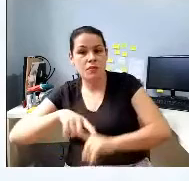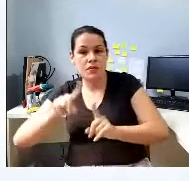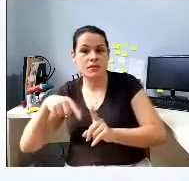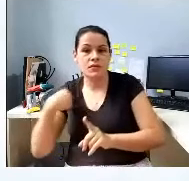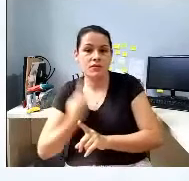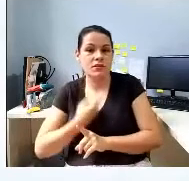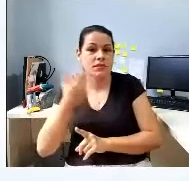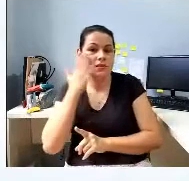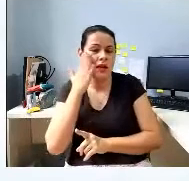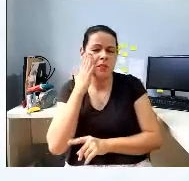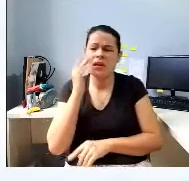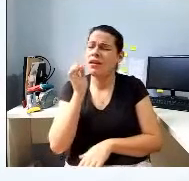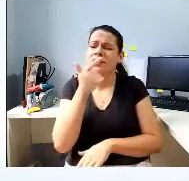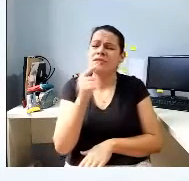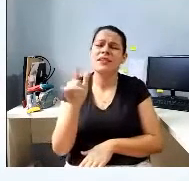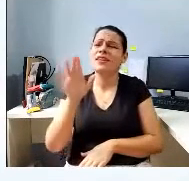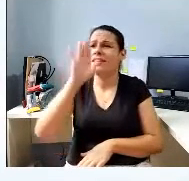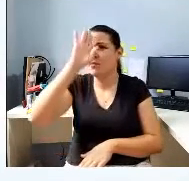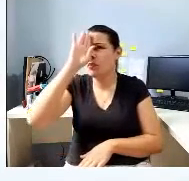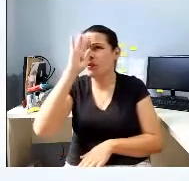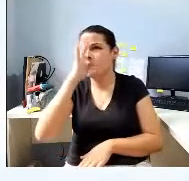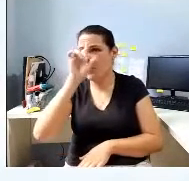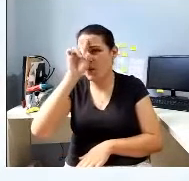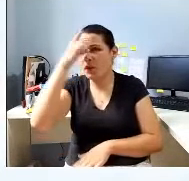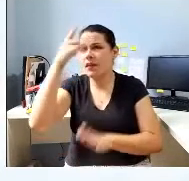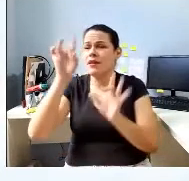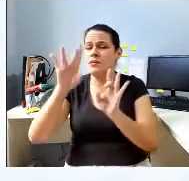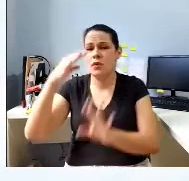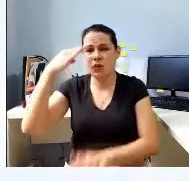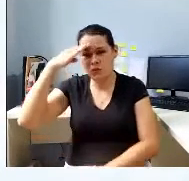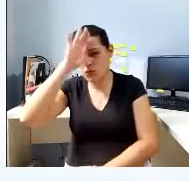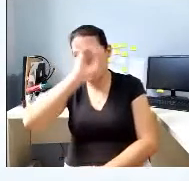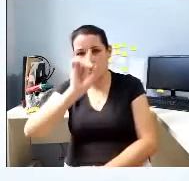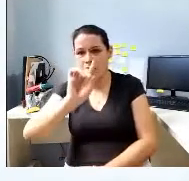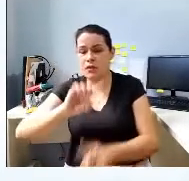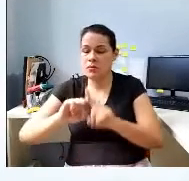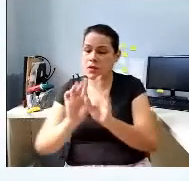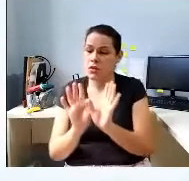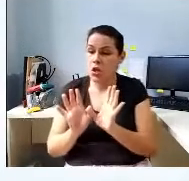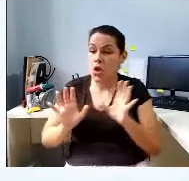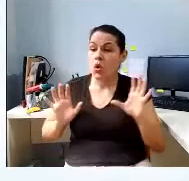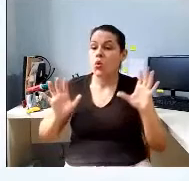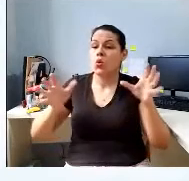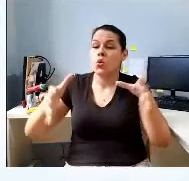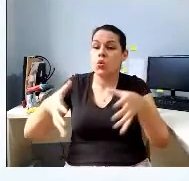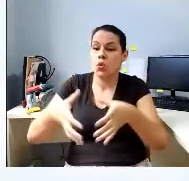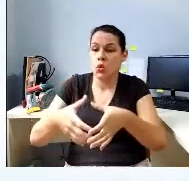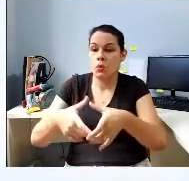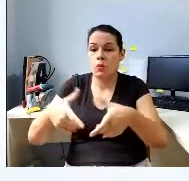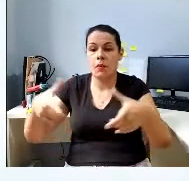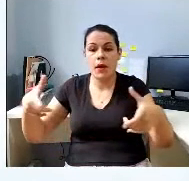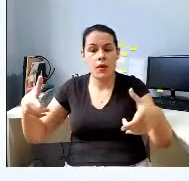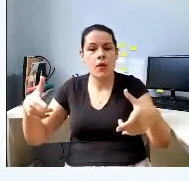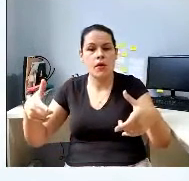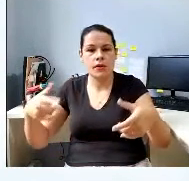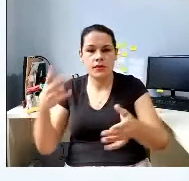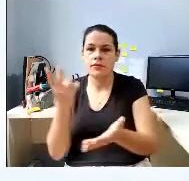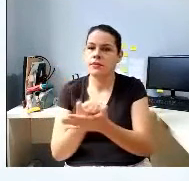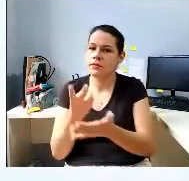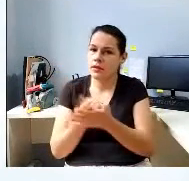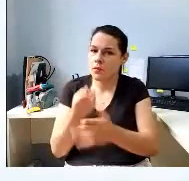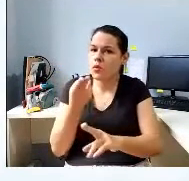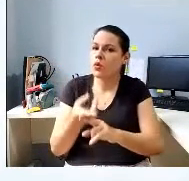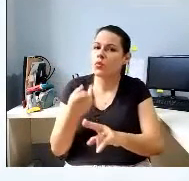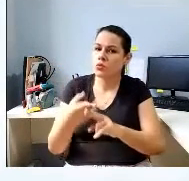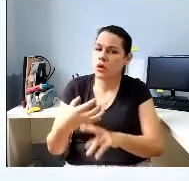do Bolsonaro, como não dependia da cabeça do Temer, mas é uma coisa que se criou e utilizava essas